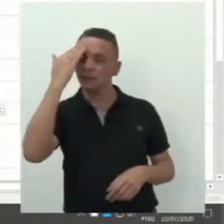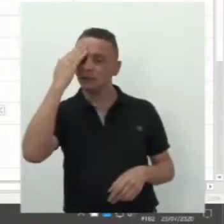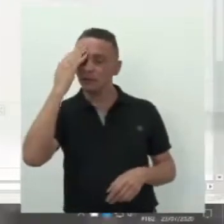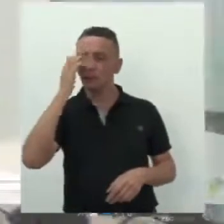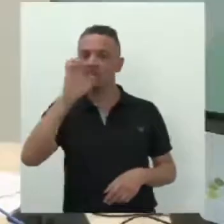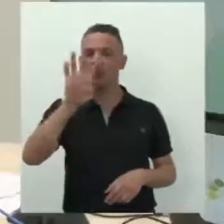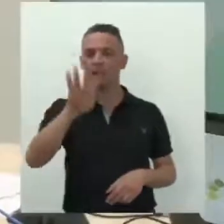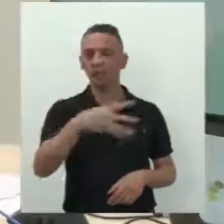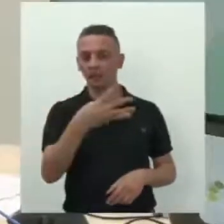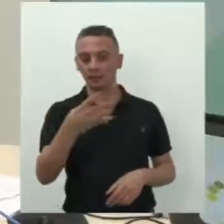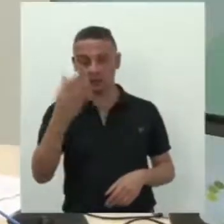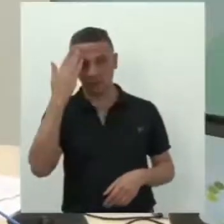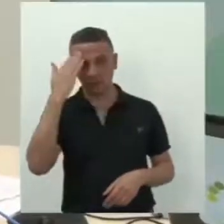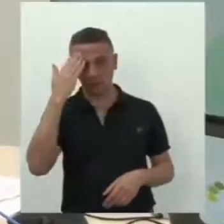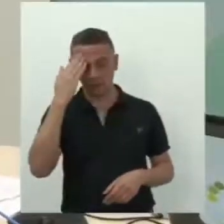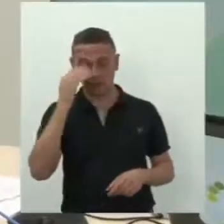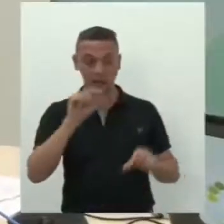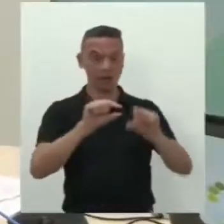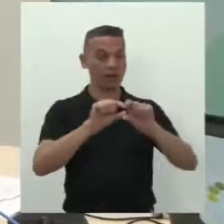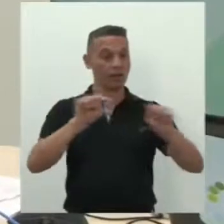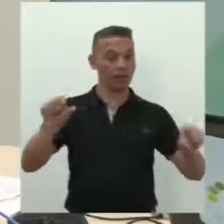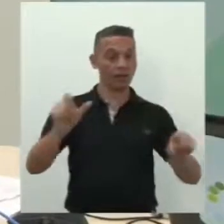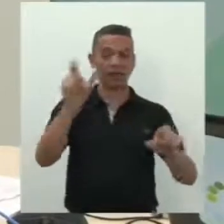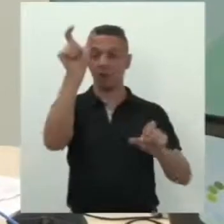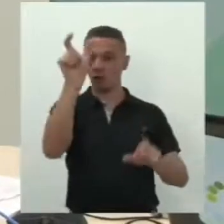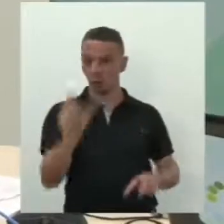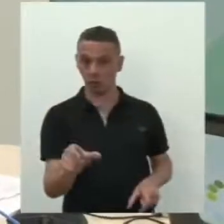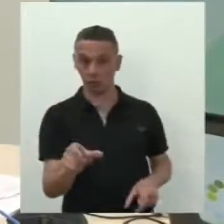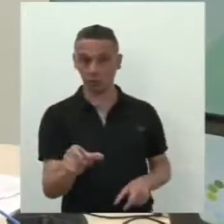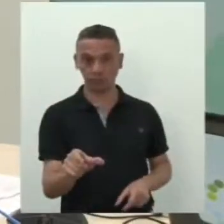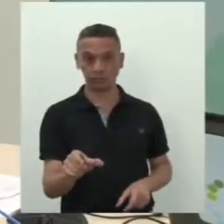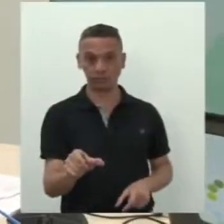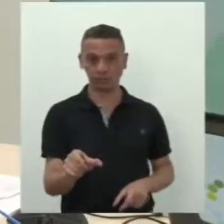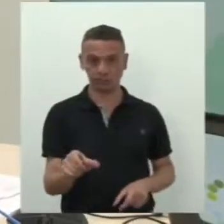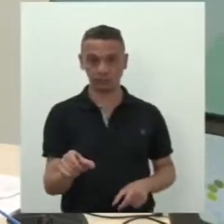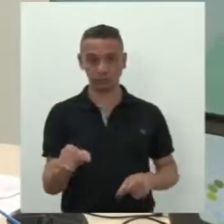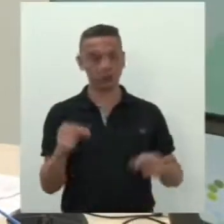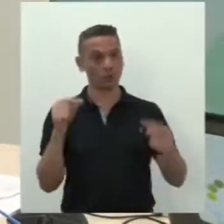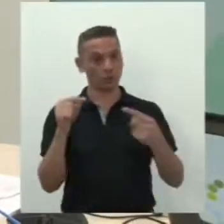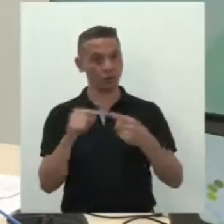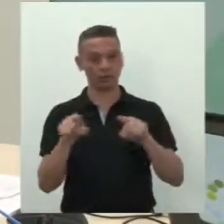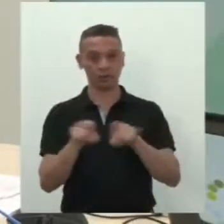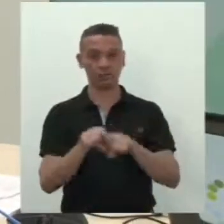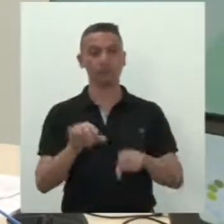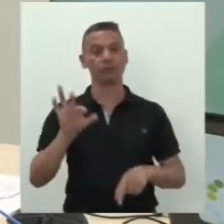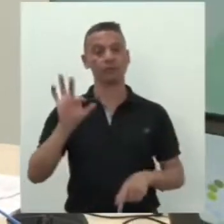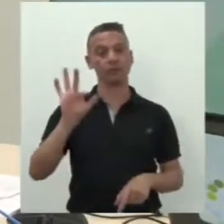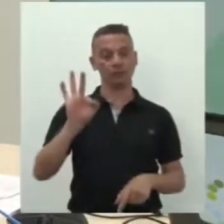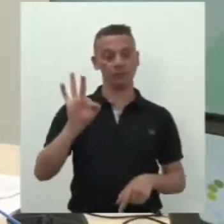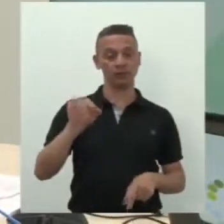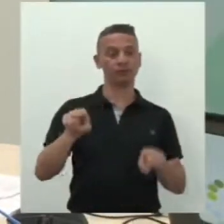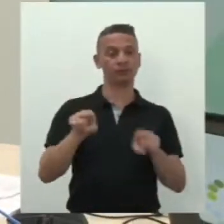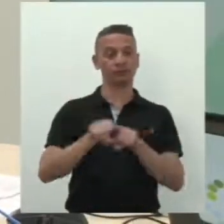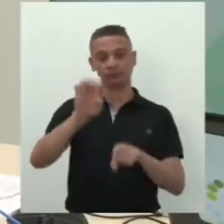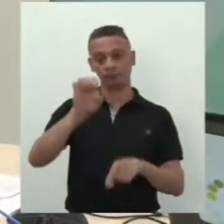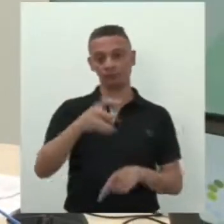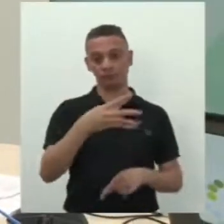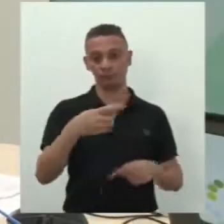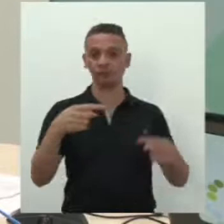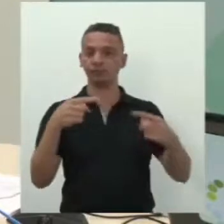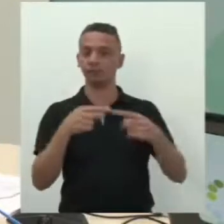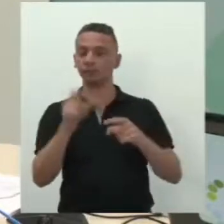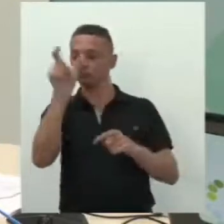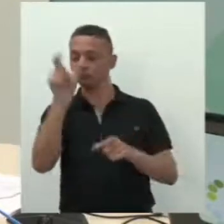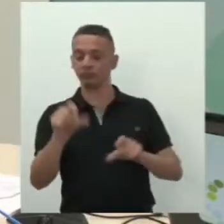do Excel é isso, linha e coluna. E aí a célula sempre vai se orientar. Então, ó, as funções do Excel, elas se orientam por